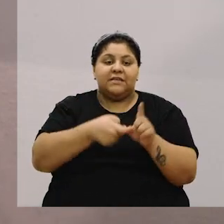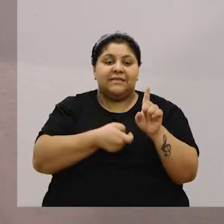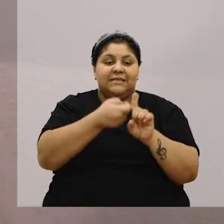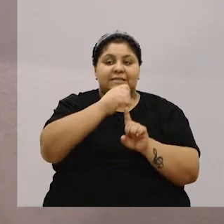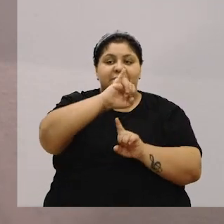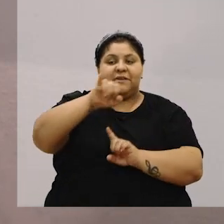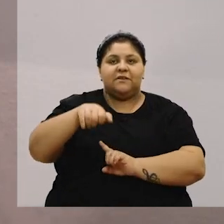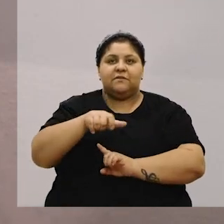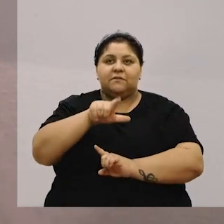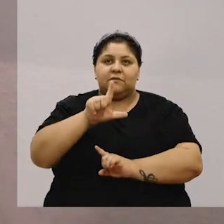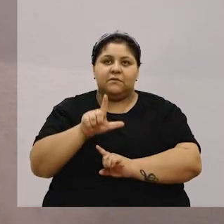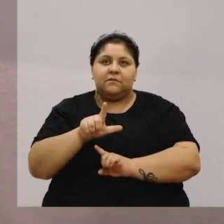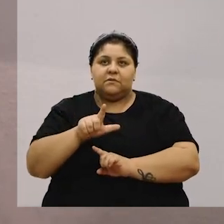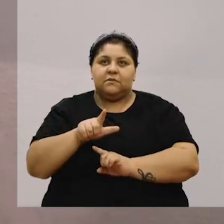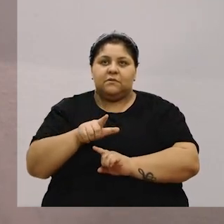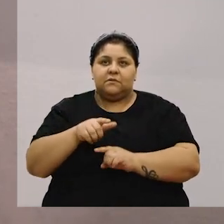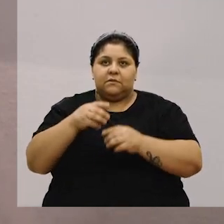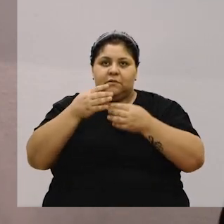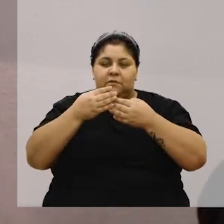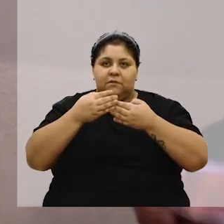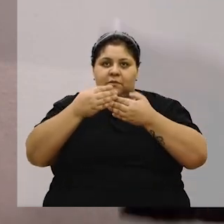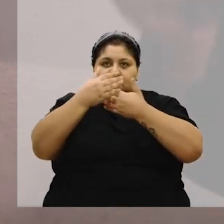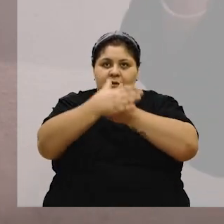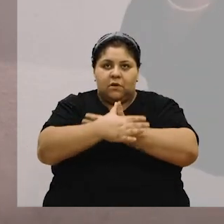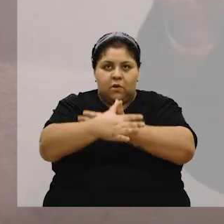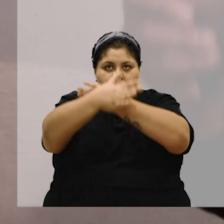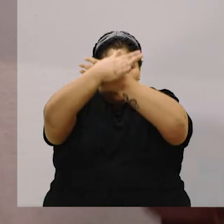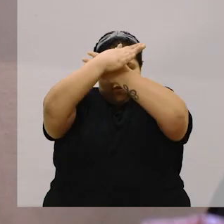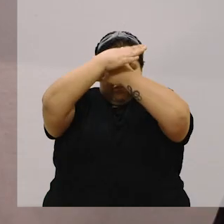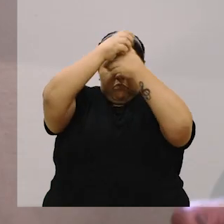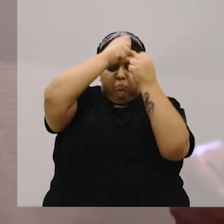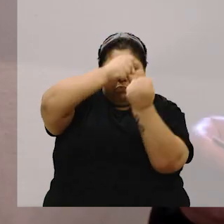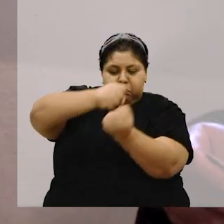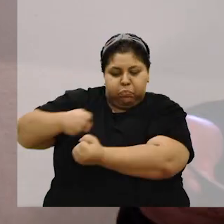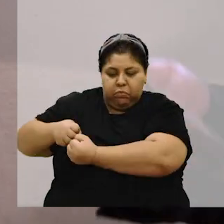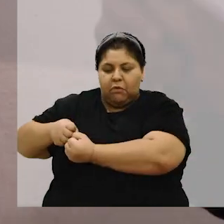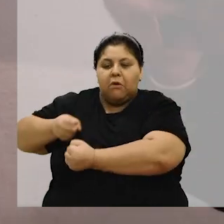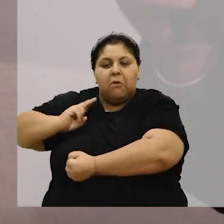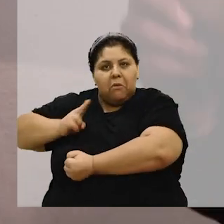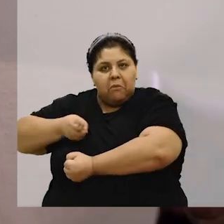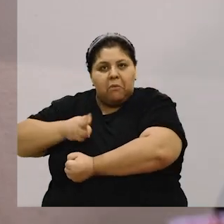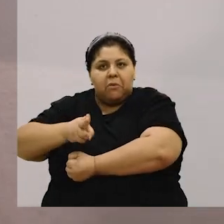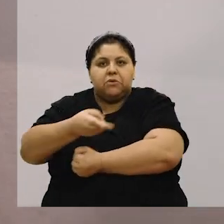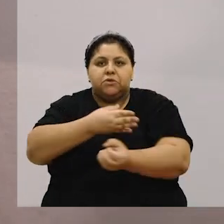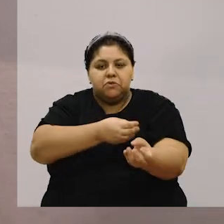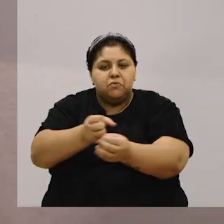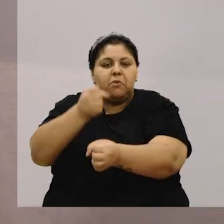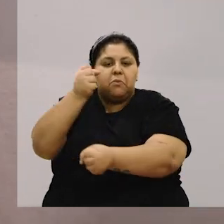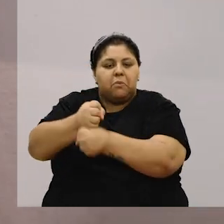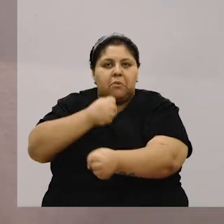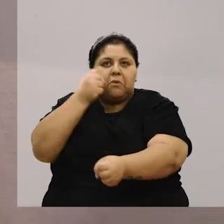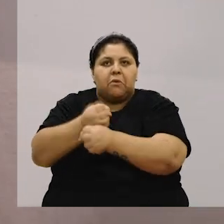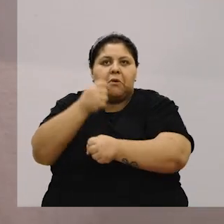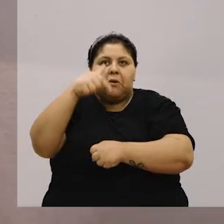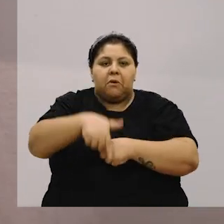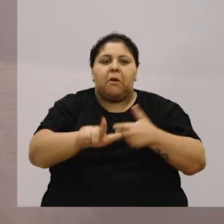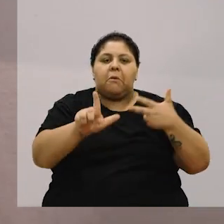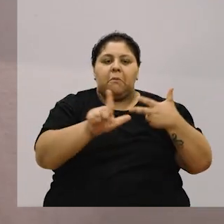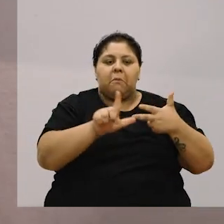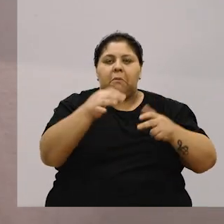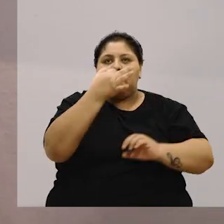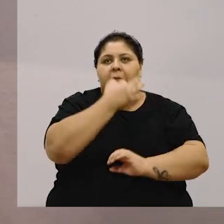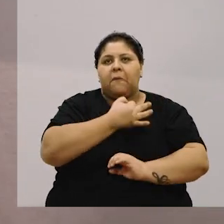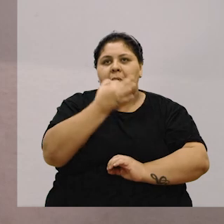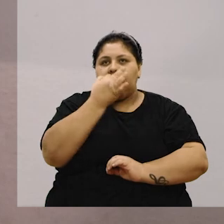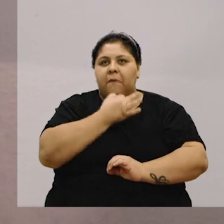agora, nesse mês de julho, e oxalá que tenha uma sequência por tantos e tantos anos aqui no nosso